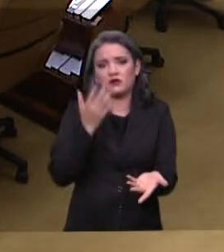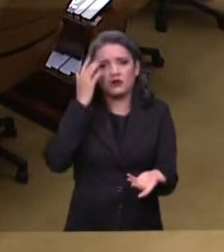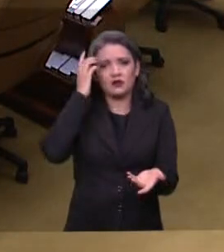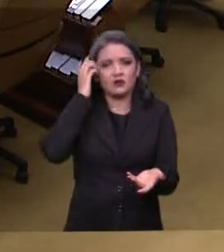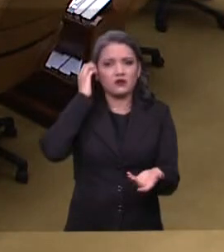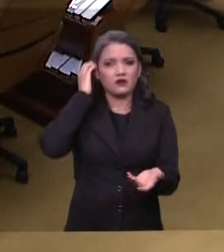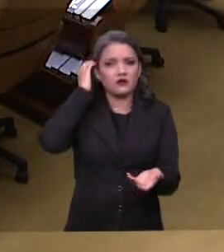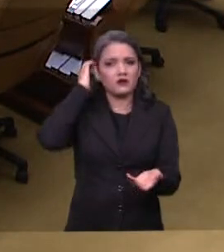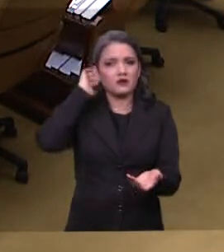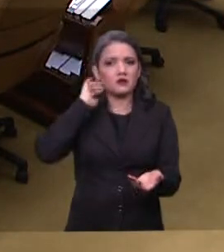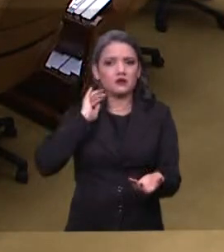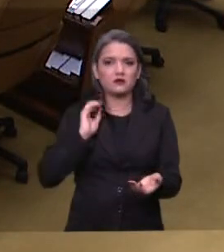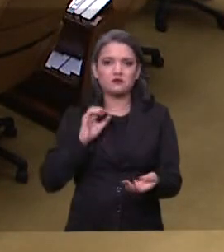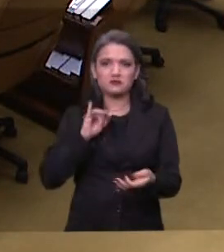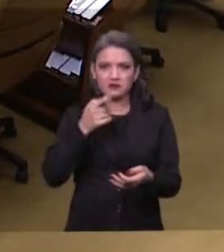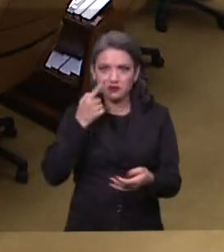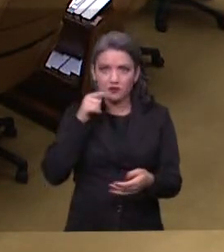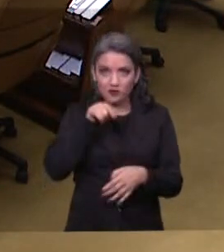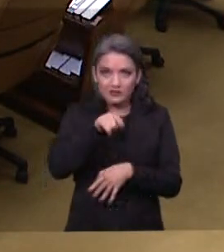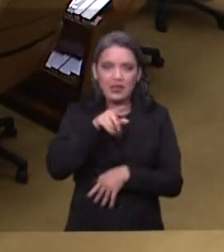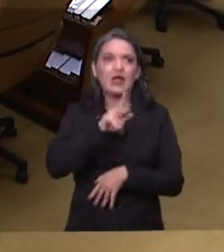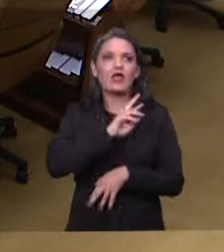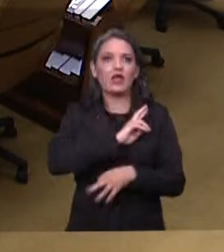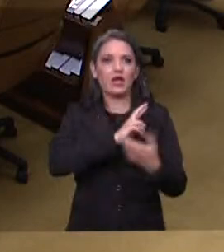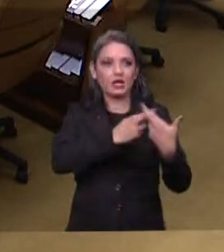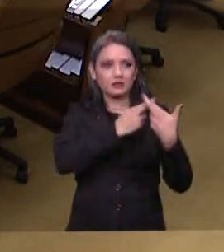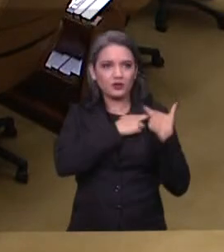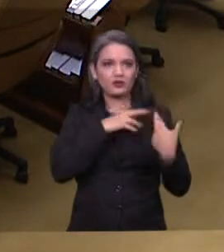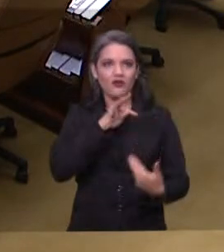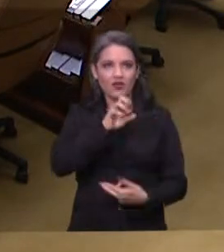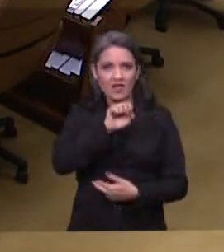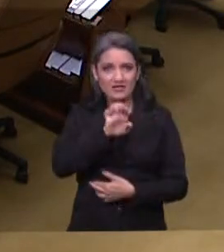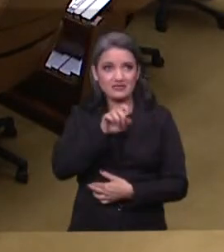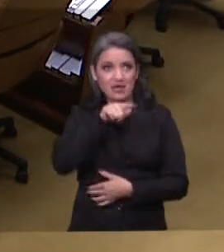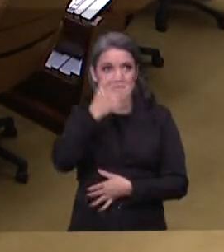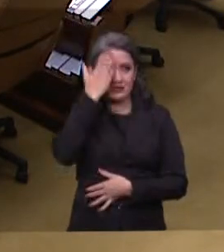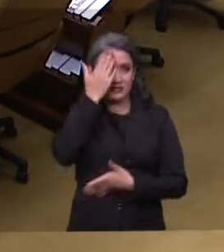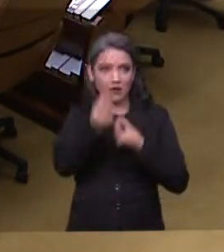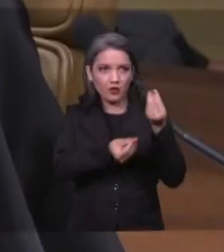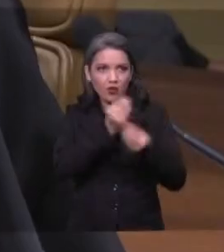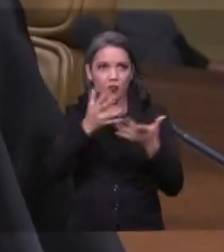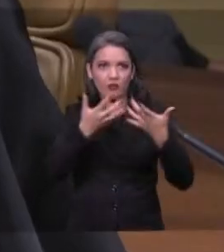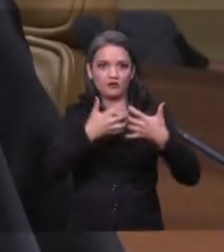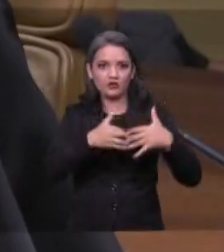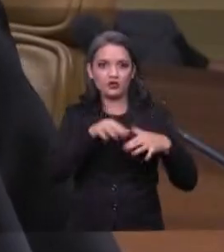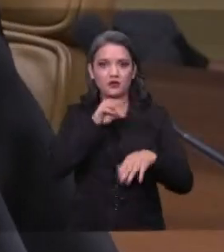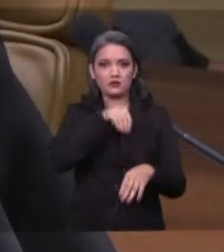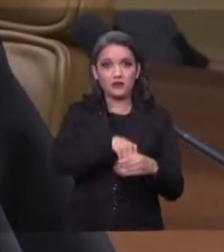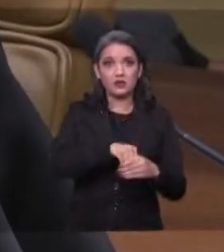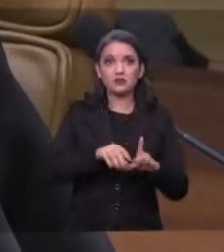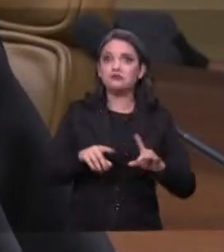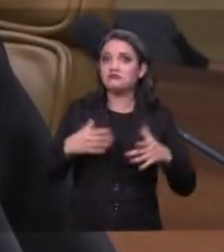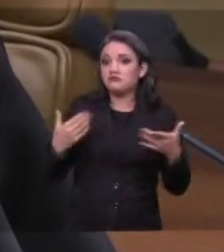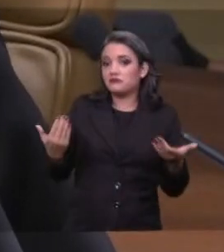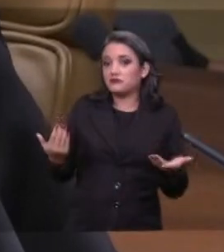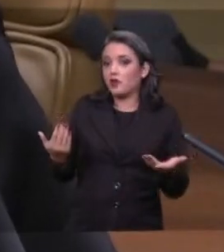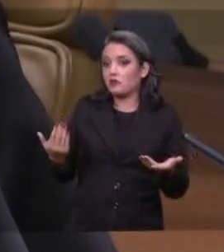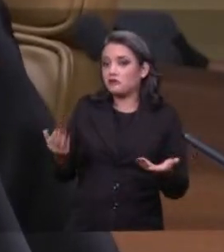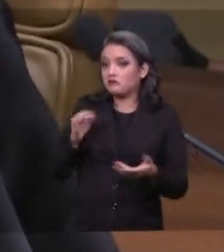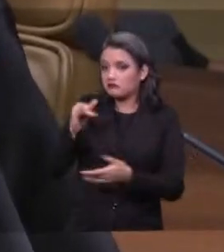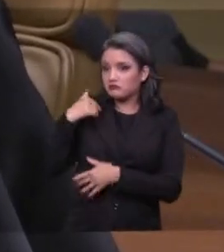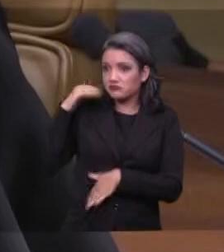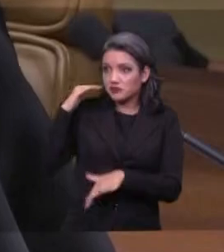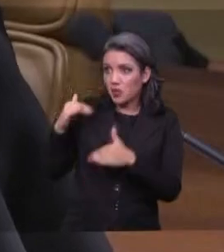Excelência entende, estando à frente da Justiça Eleitoral, da possibilidade, foi uma preocupação do ponto de vista